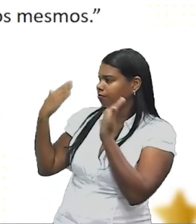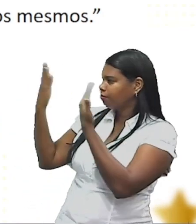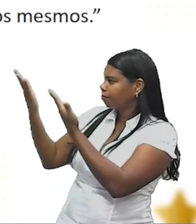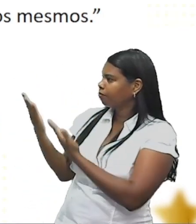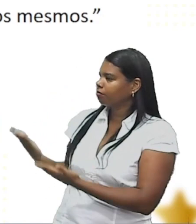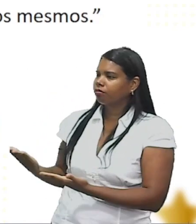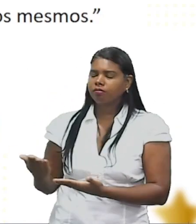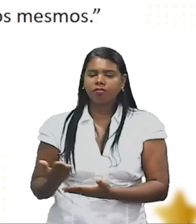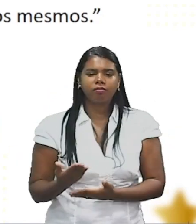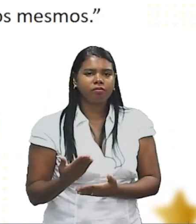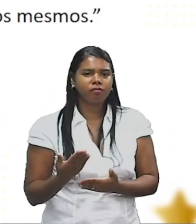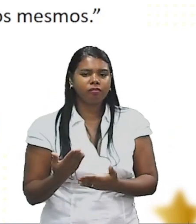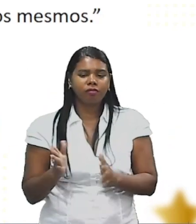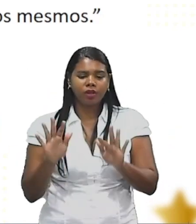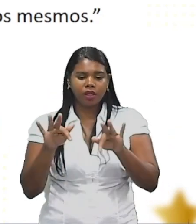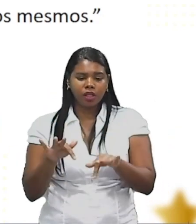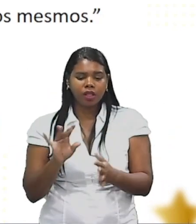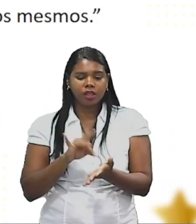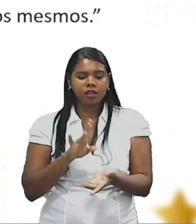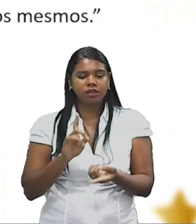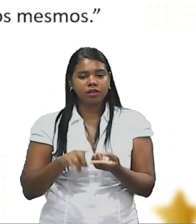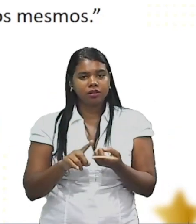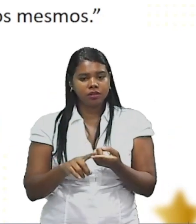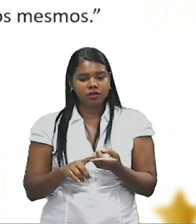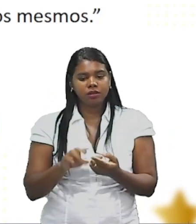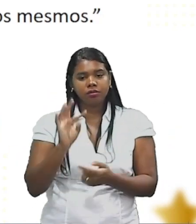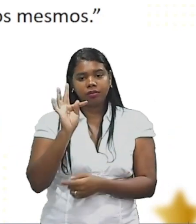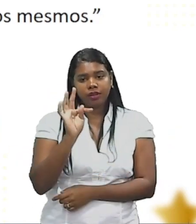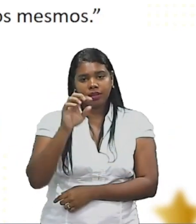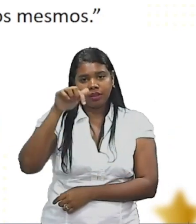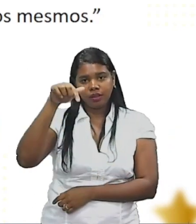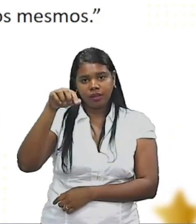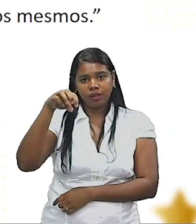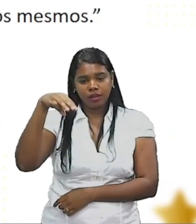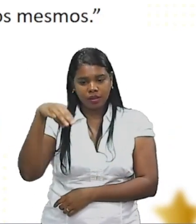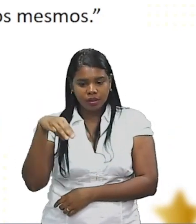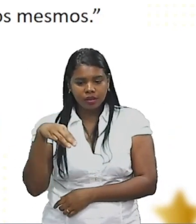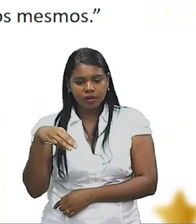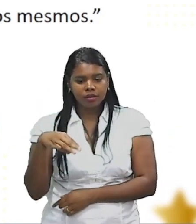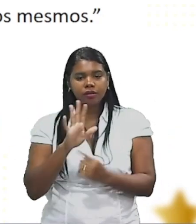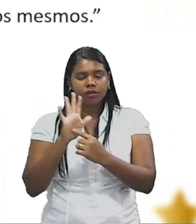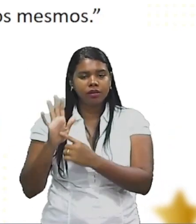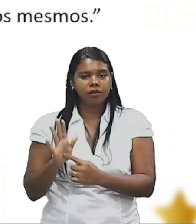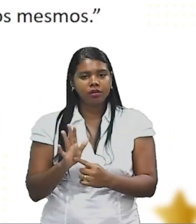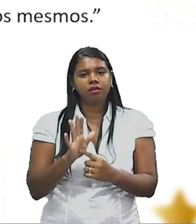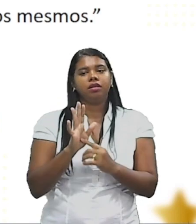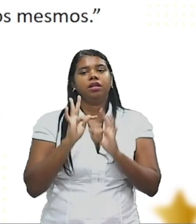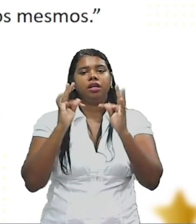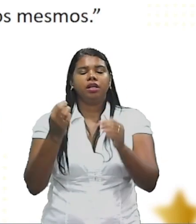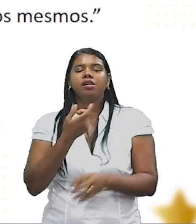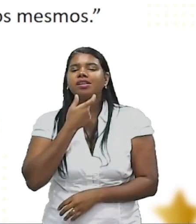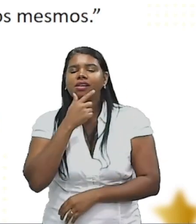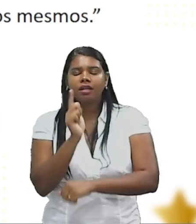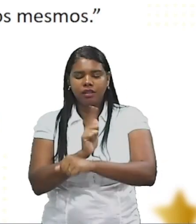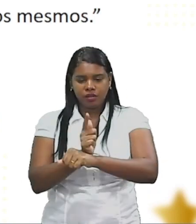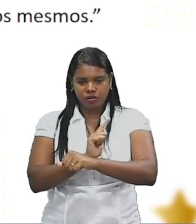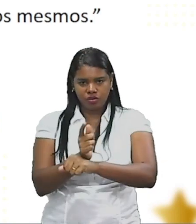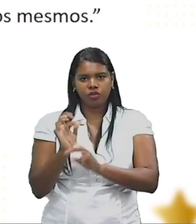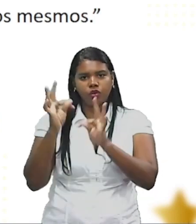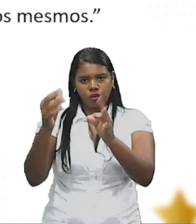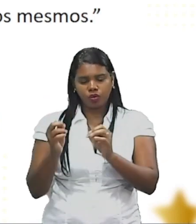da qualidade e, por fim, TQM, Total Quality Management, que é o termo em inglês de gestão da qualidade